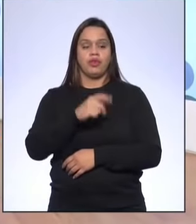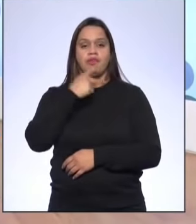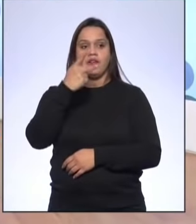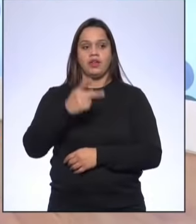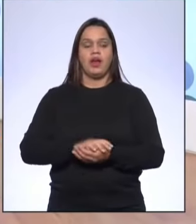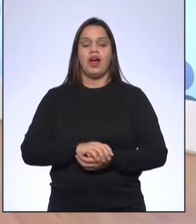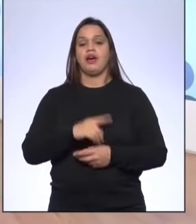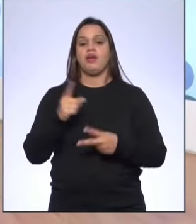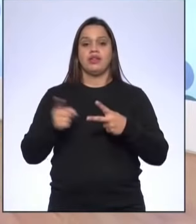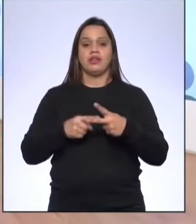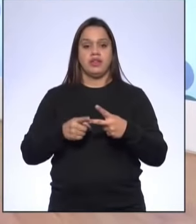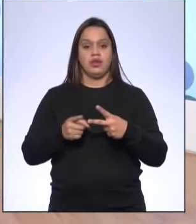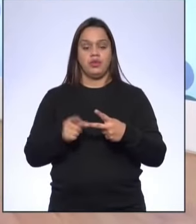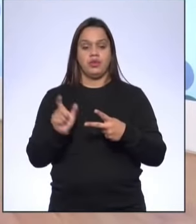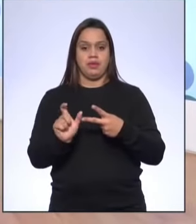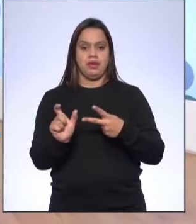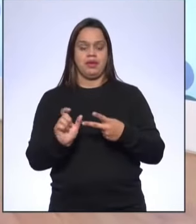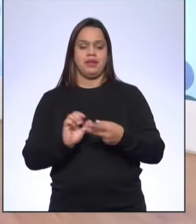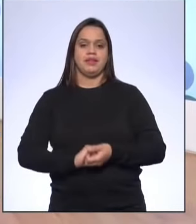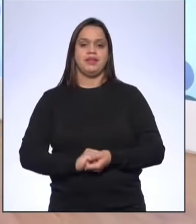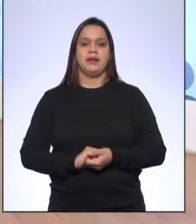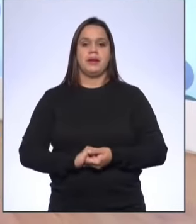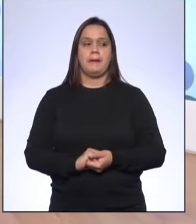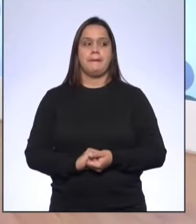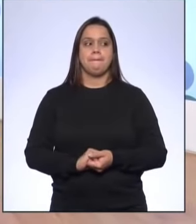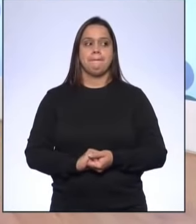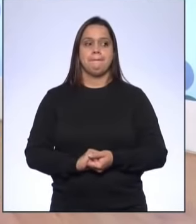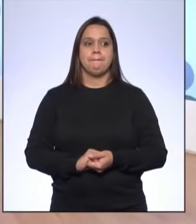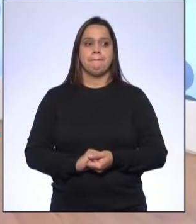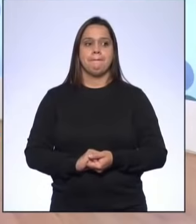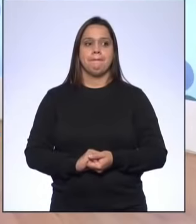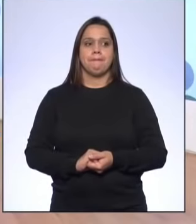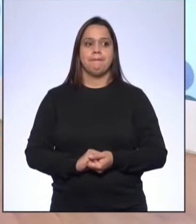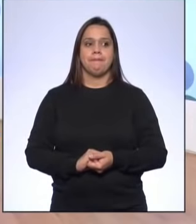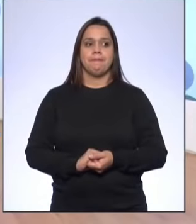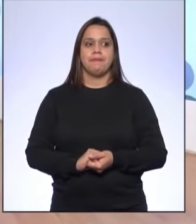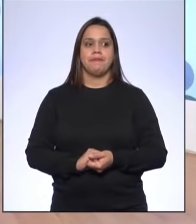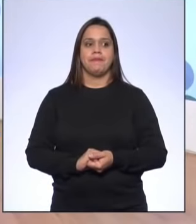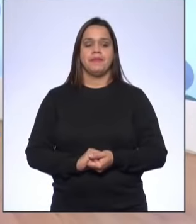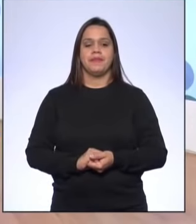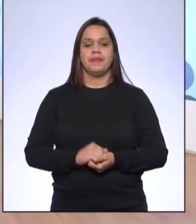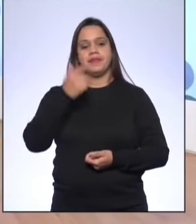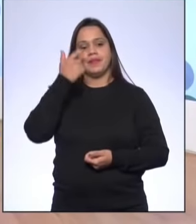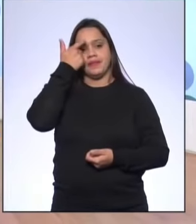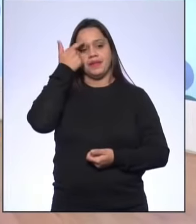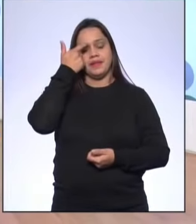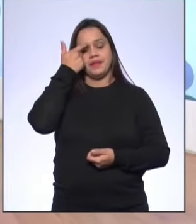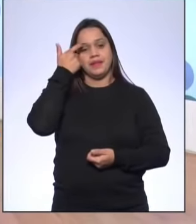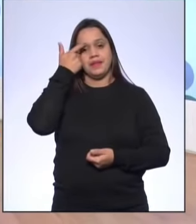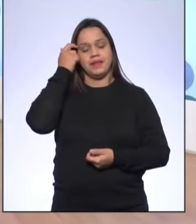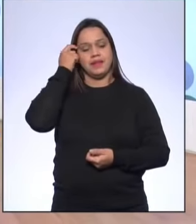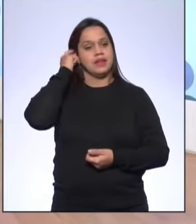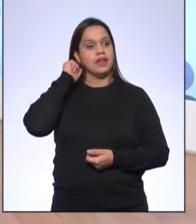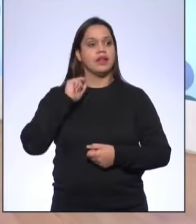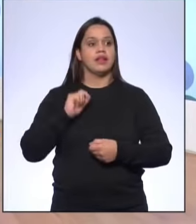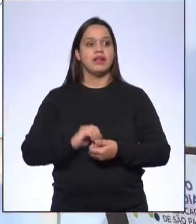secondo ordine segunda palavra é e aí